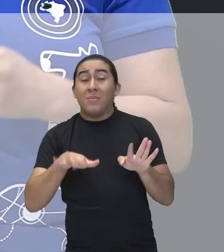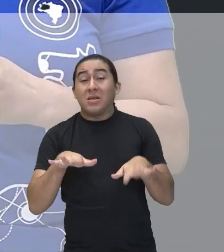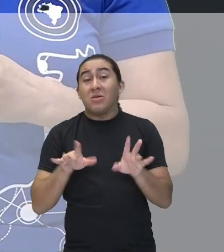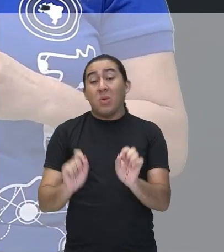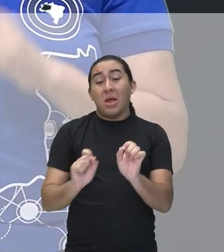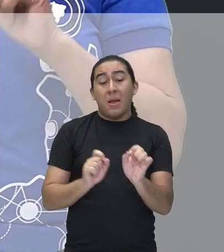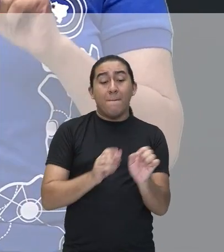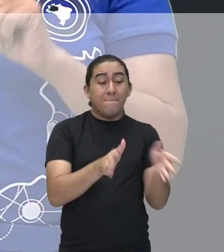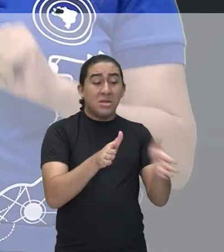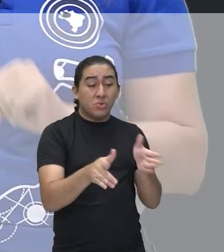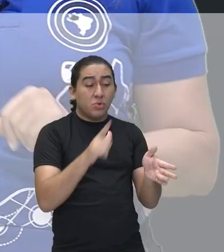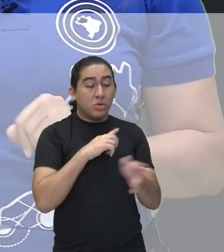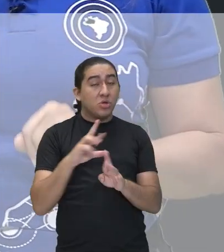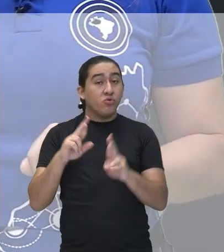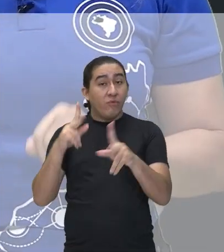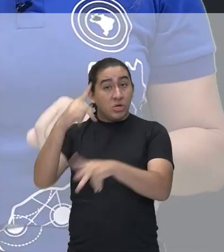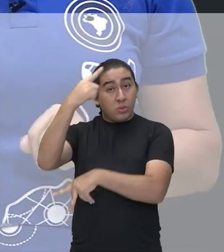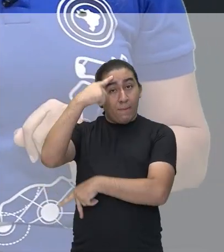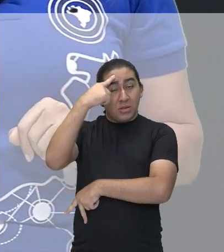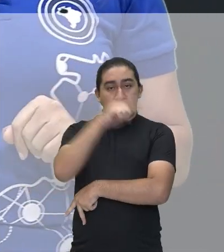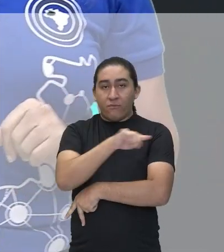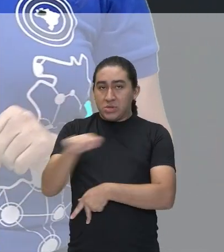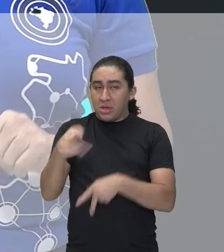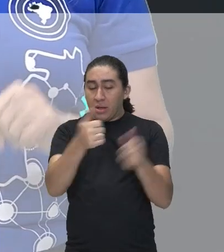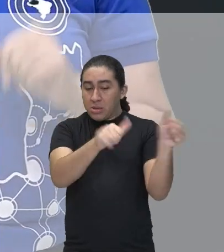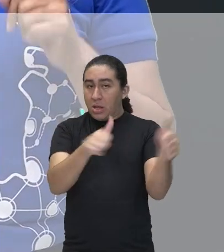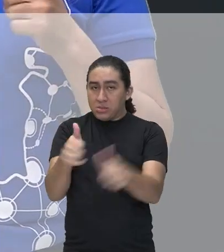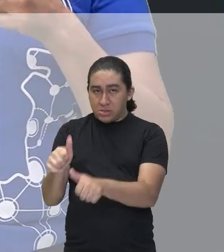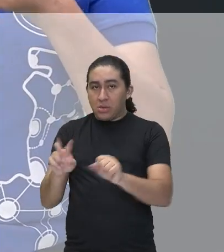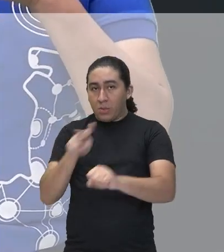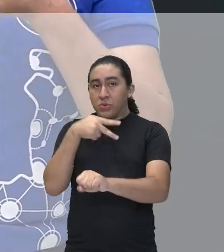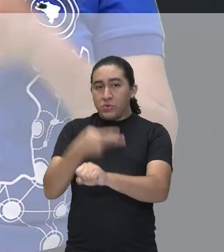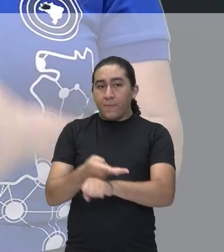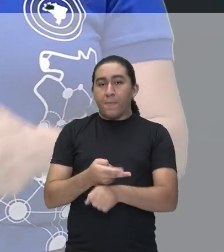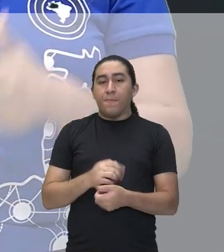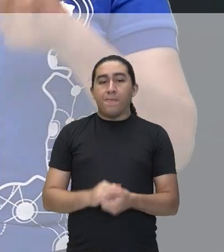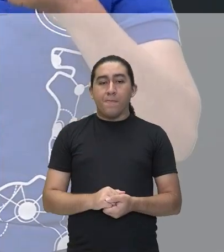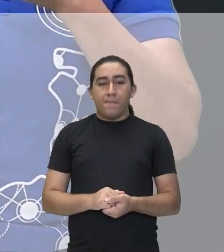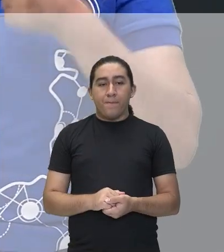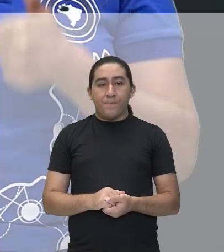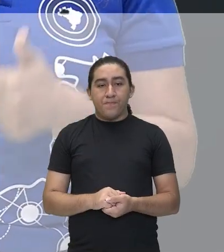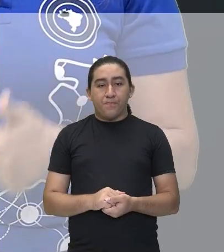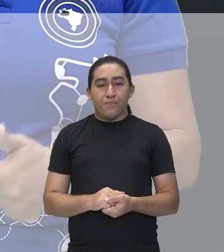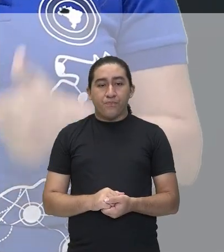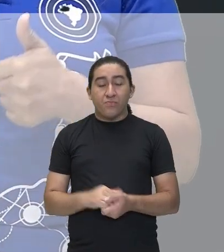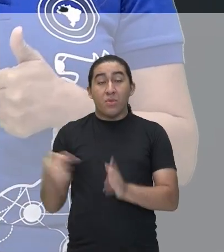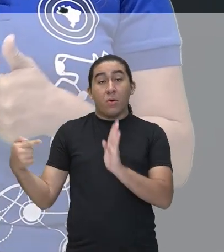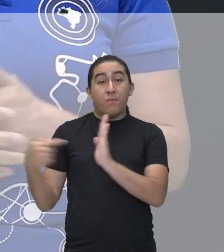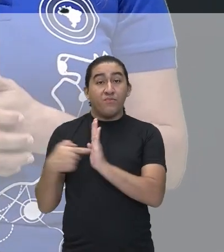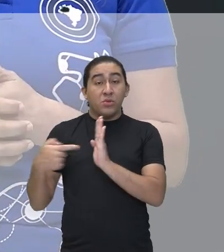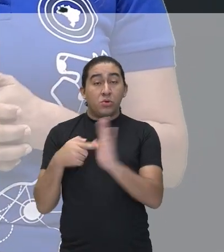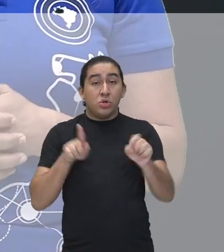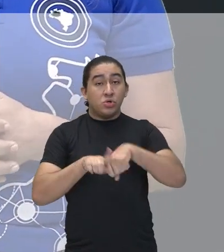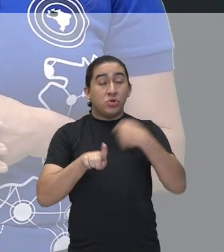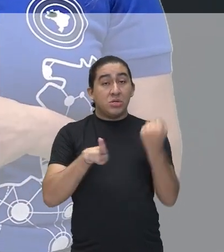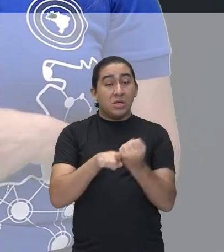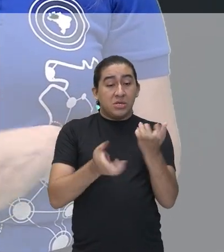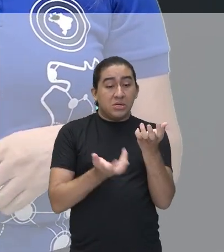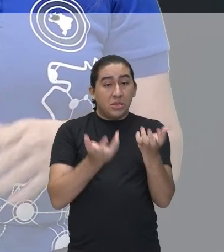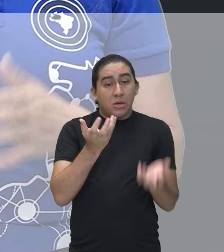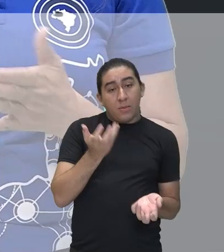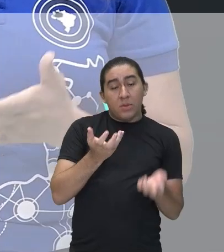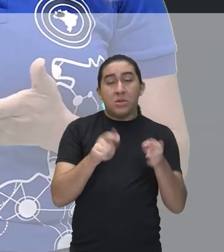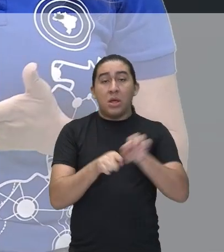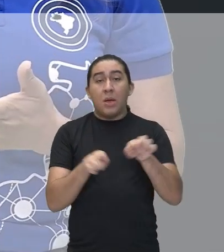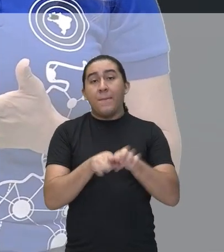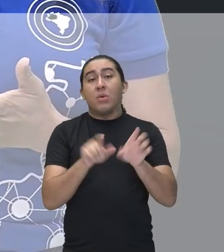vão pensar diferente, vocês vão observar isto. Denúncia das desigualdades sociais e pela